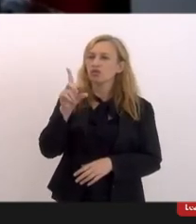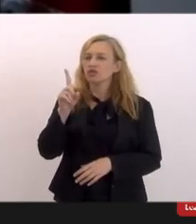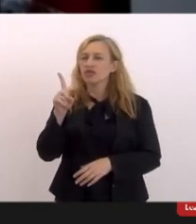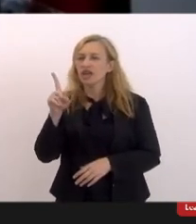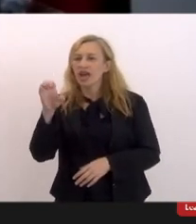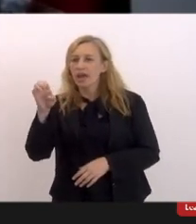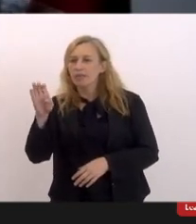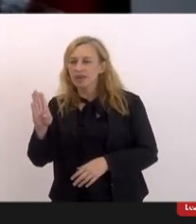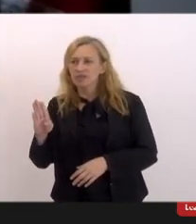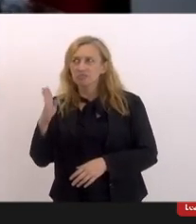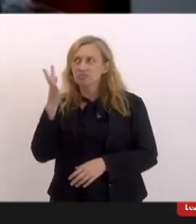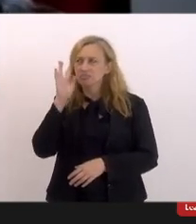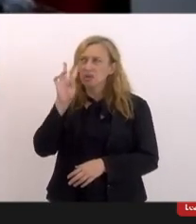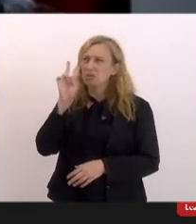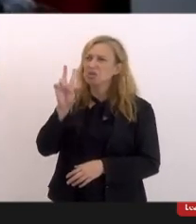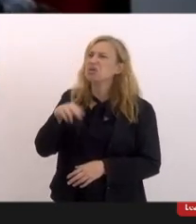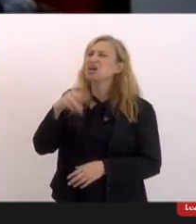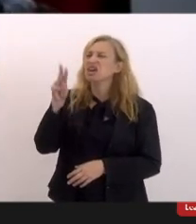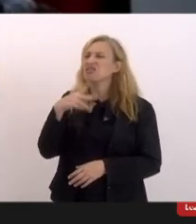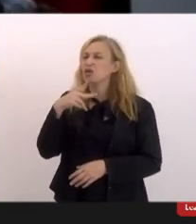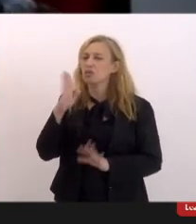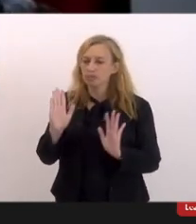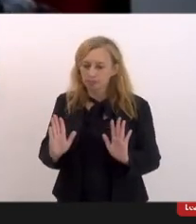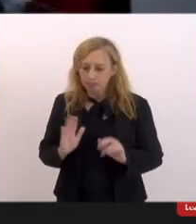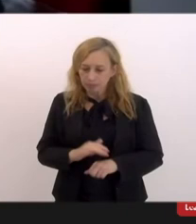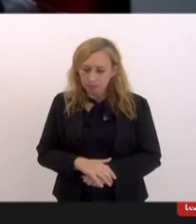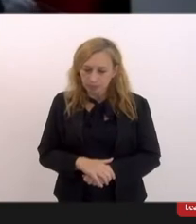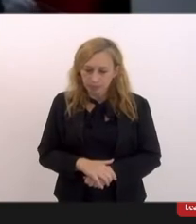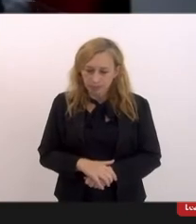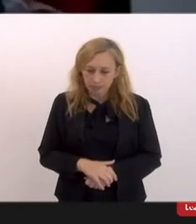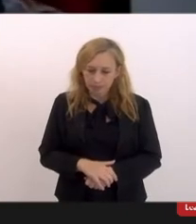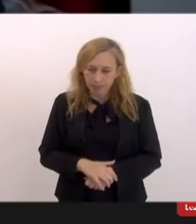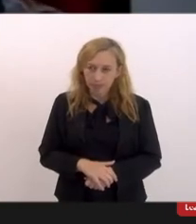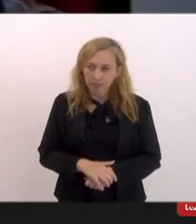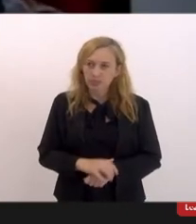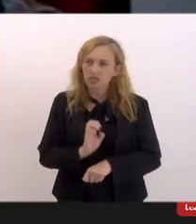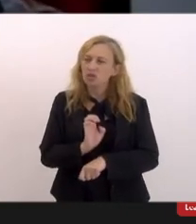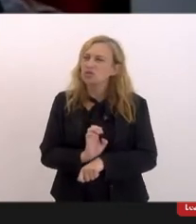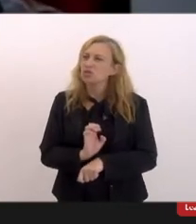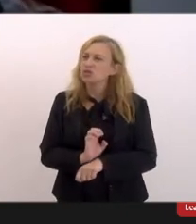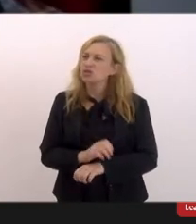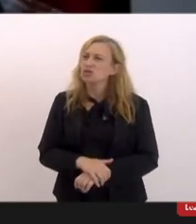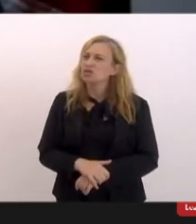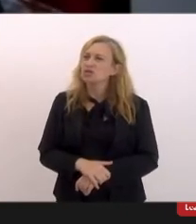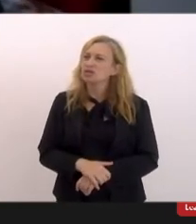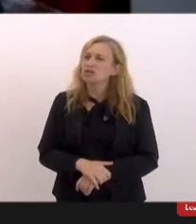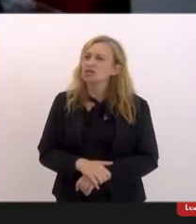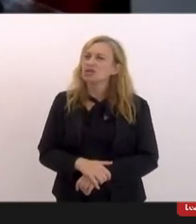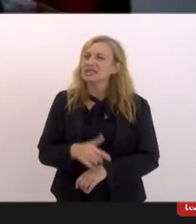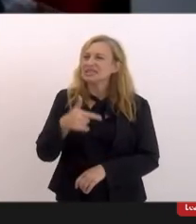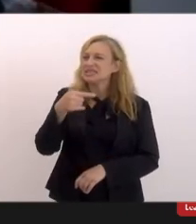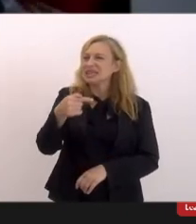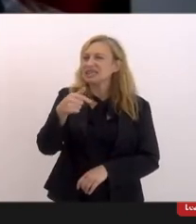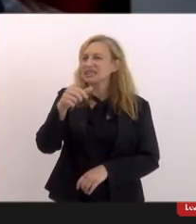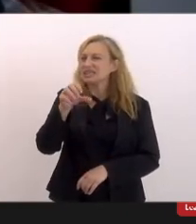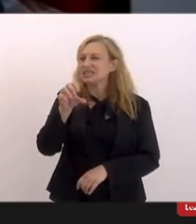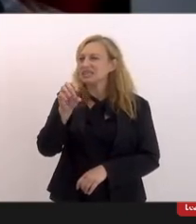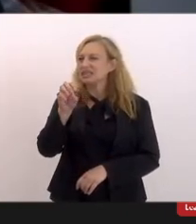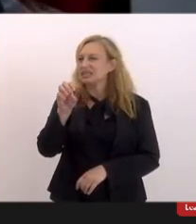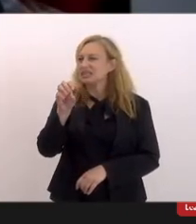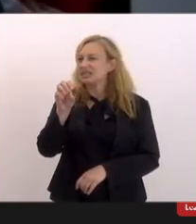quem comentou, o governo do Estado alcançou o índice do Fundeb, foi